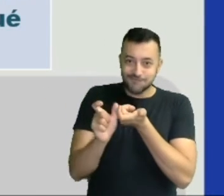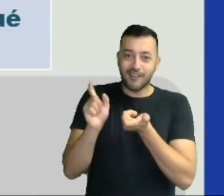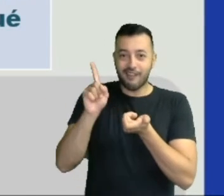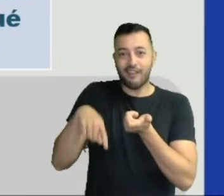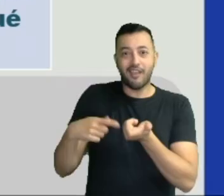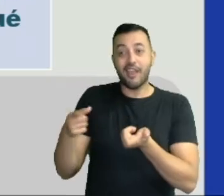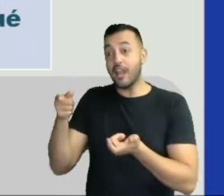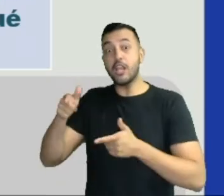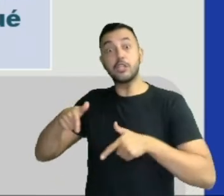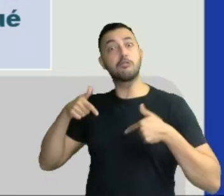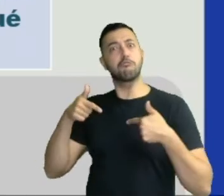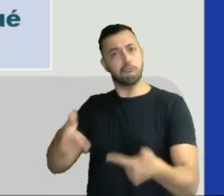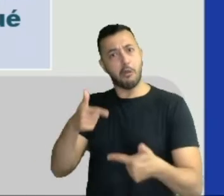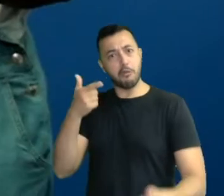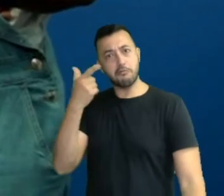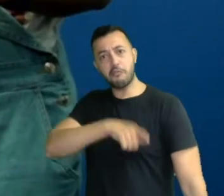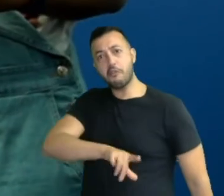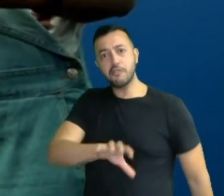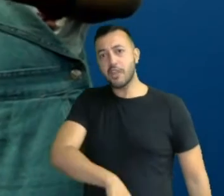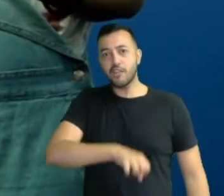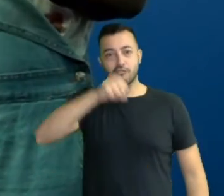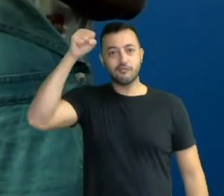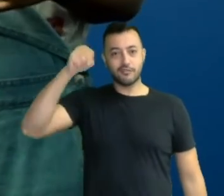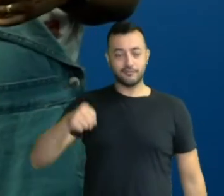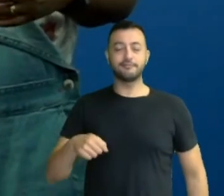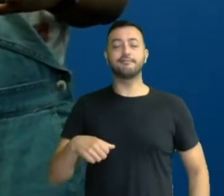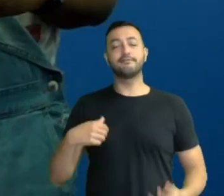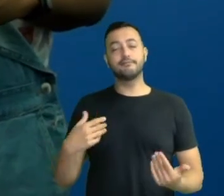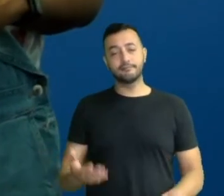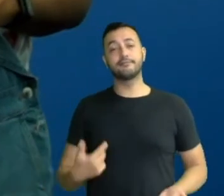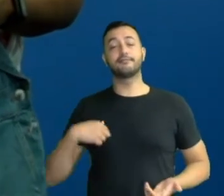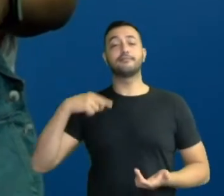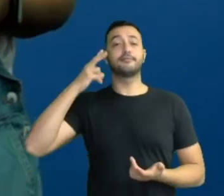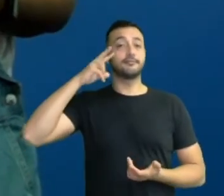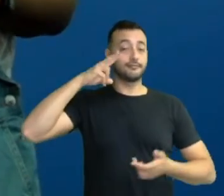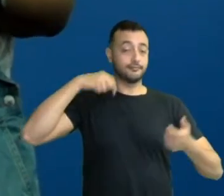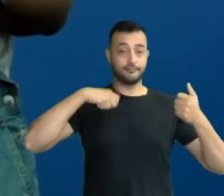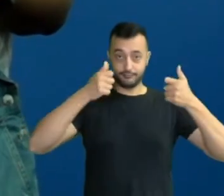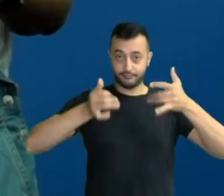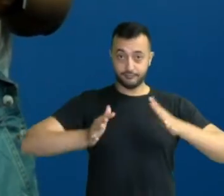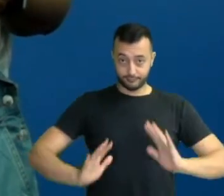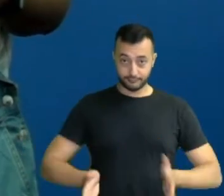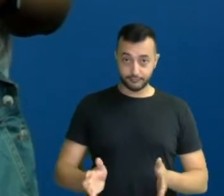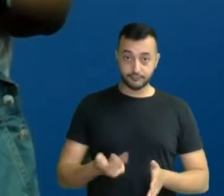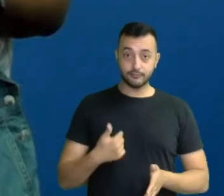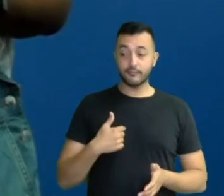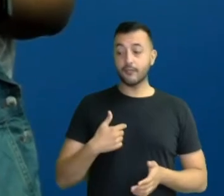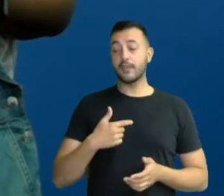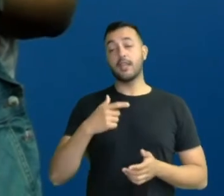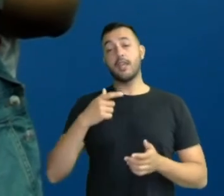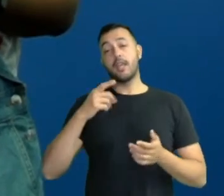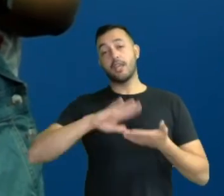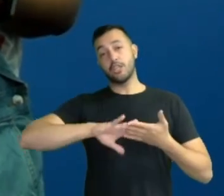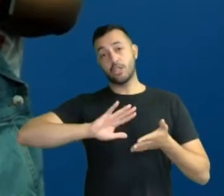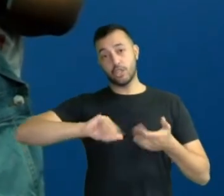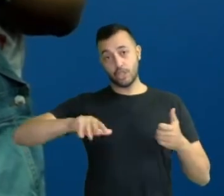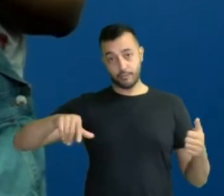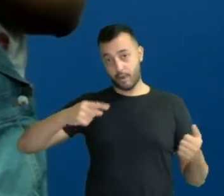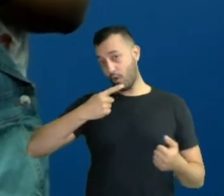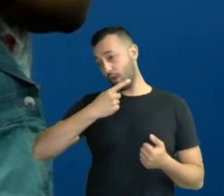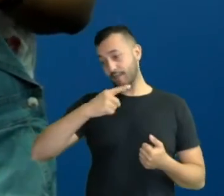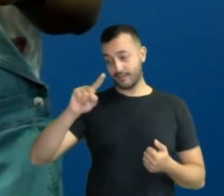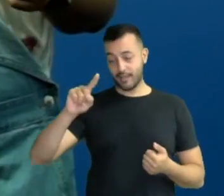Que suerte! E aí, lembra que eu tinha falado, né, que um acento em língua espanhola, ele faz